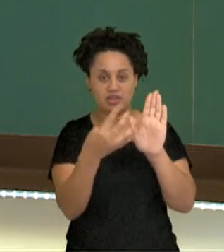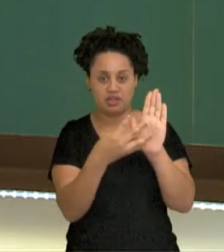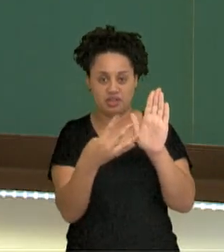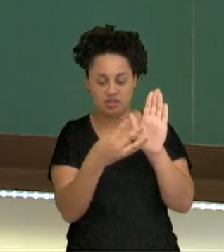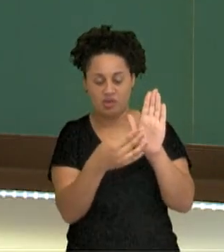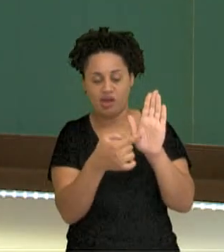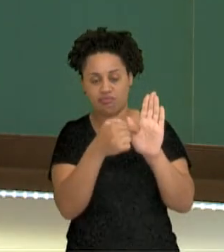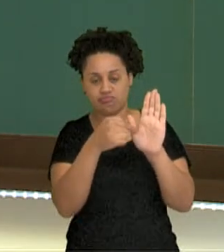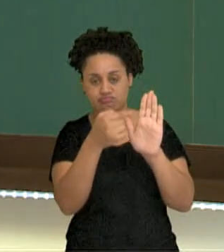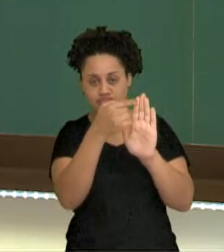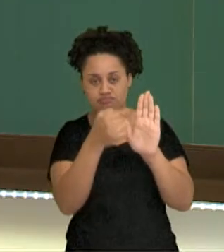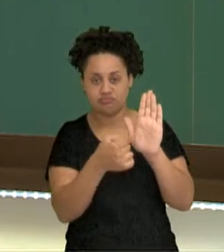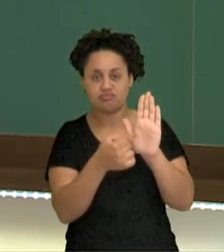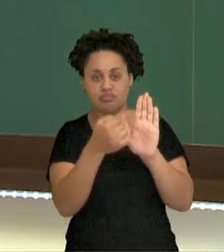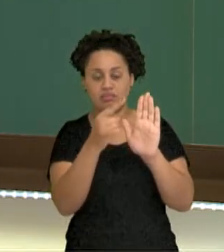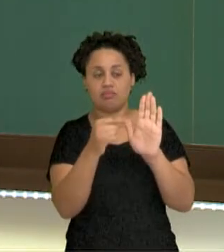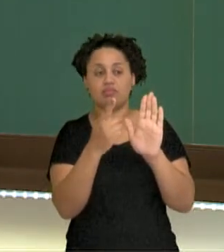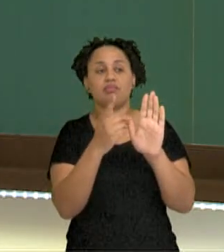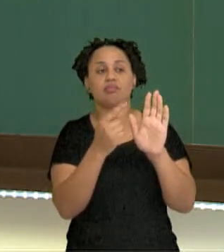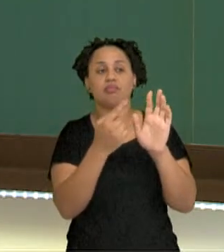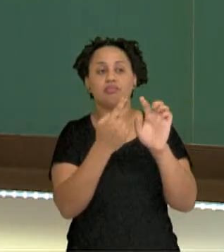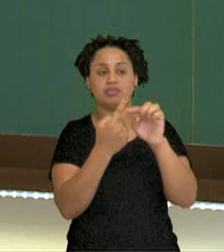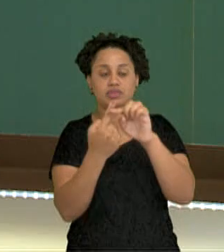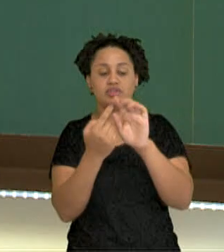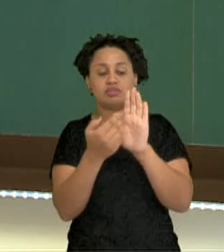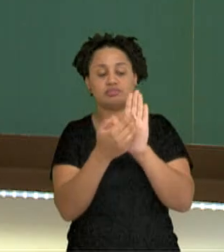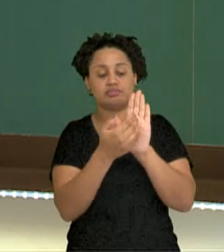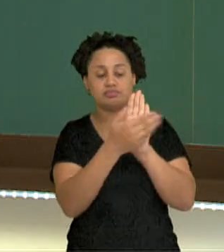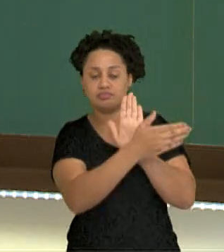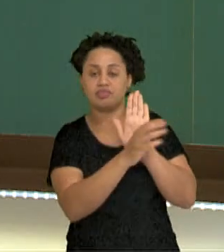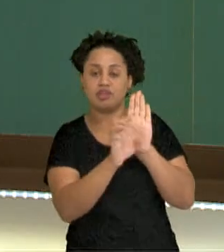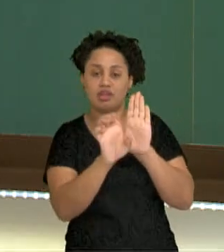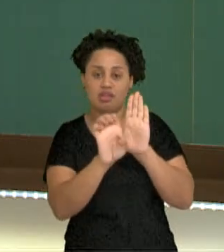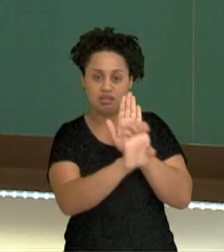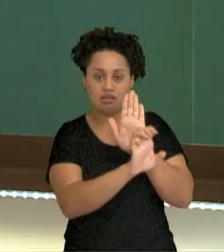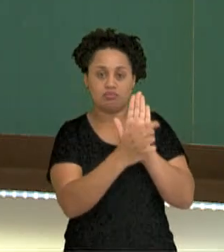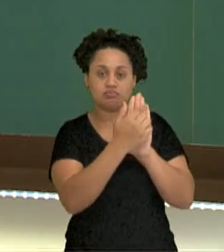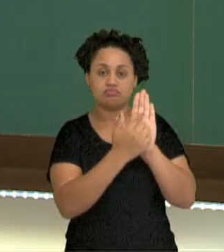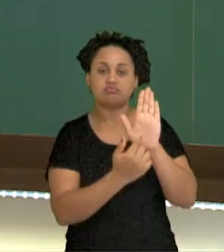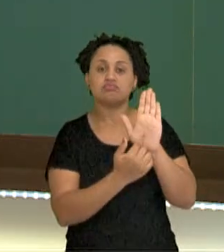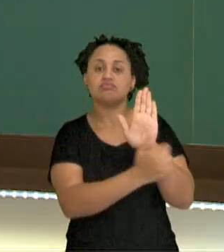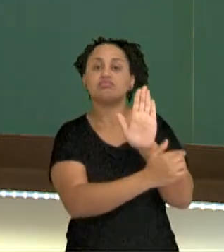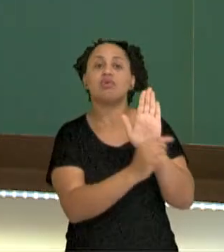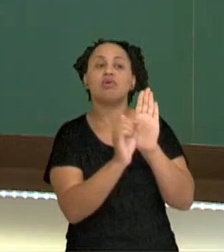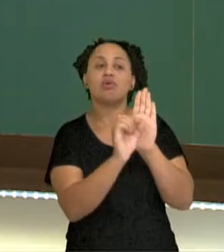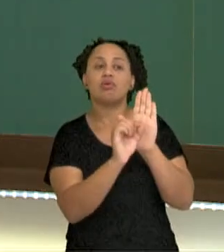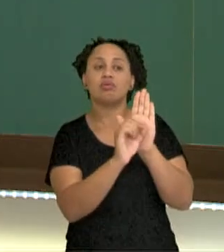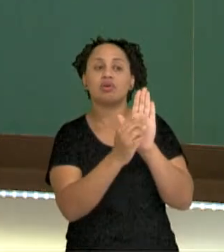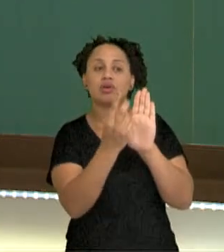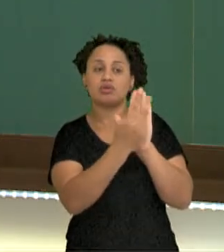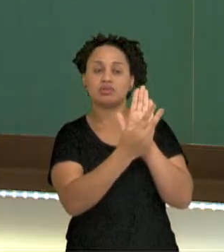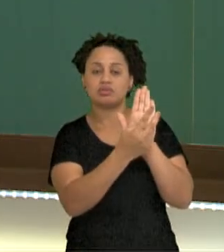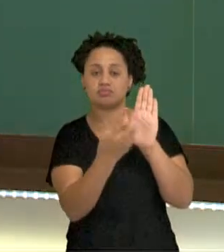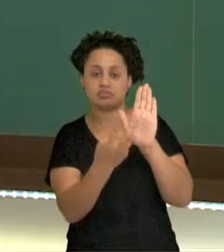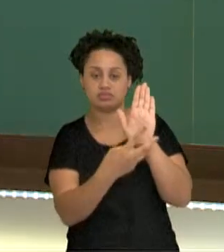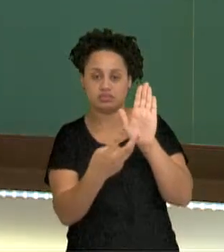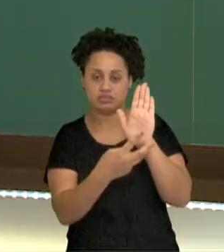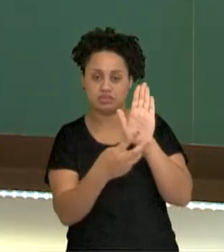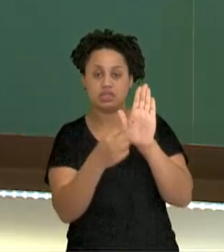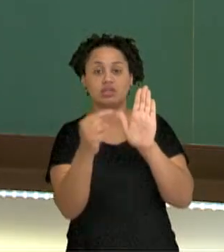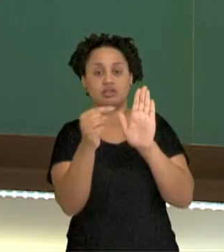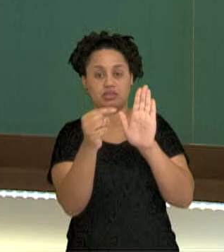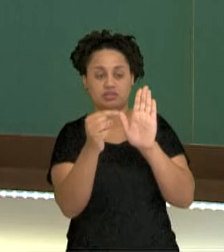que é o último quadrante ali. E quais estão à esquerda do eixo Y? O segundo e o